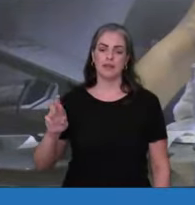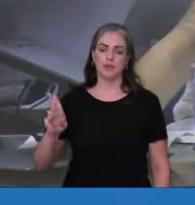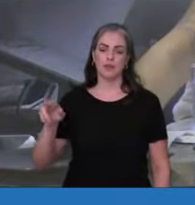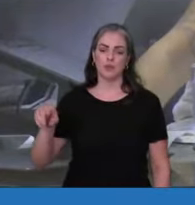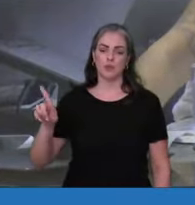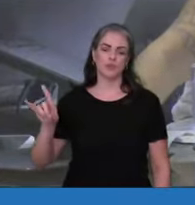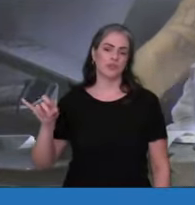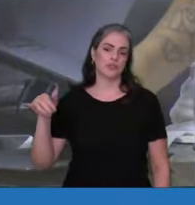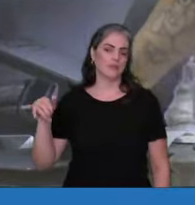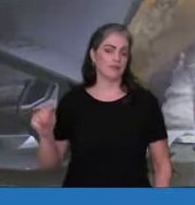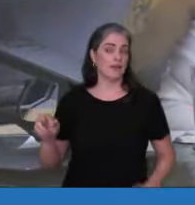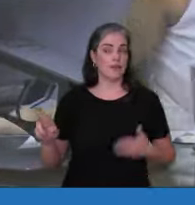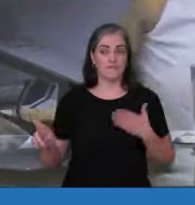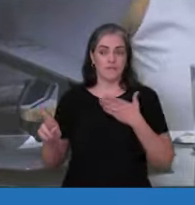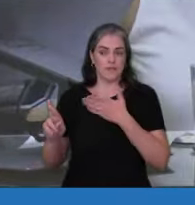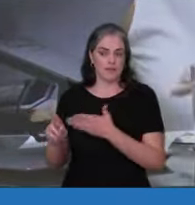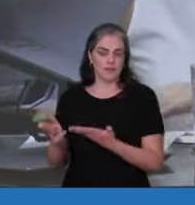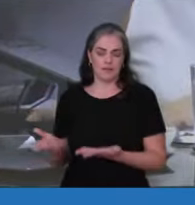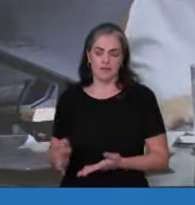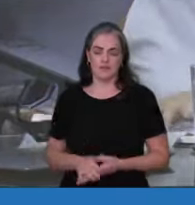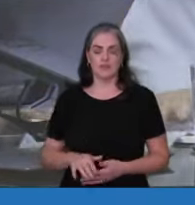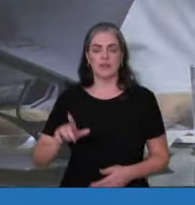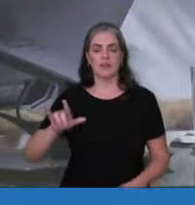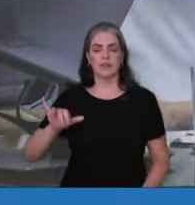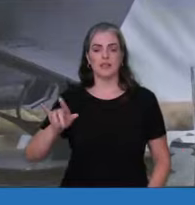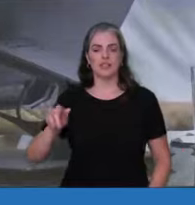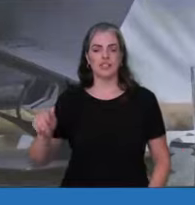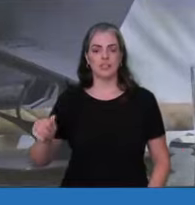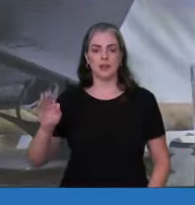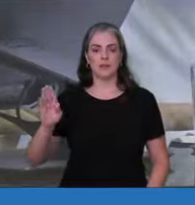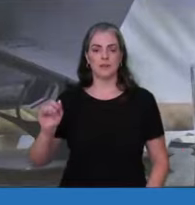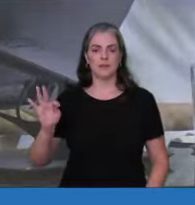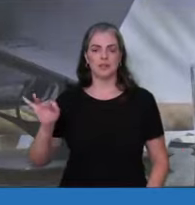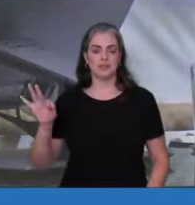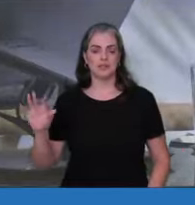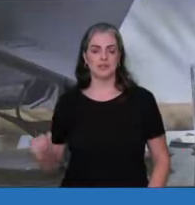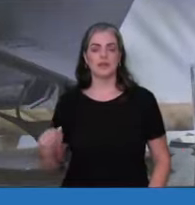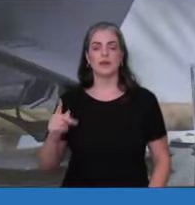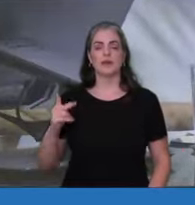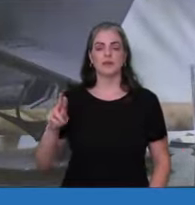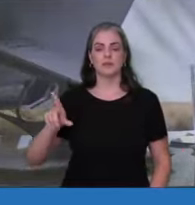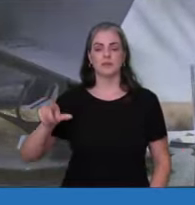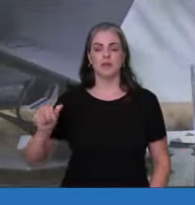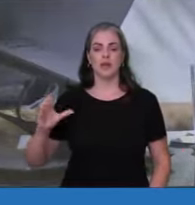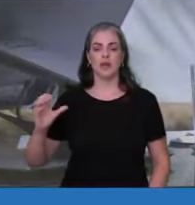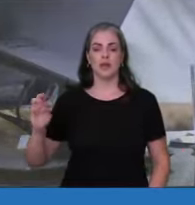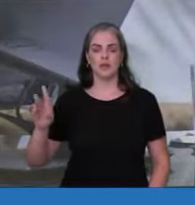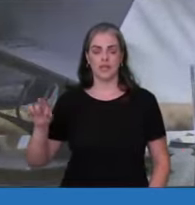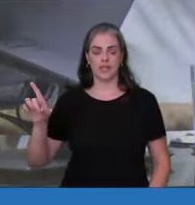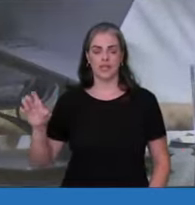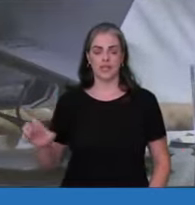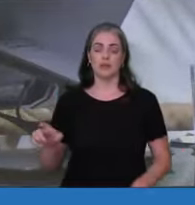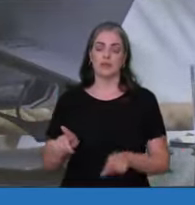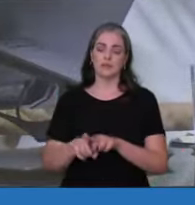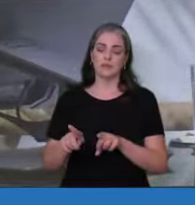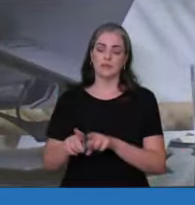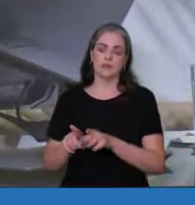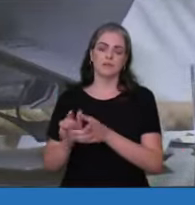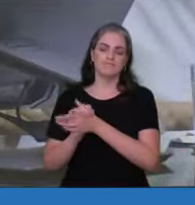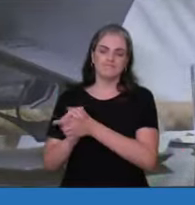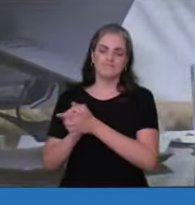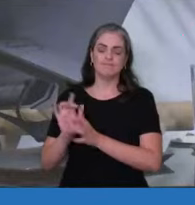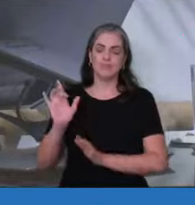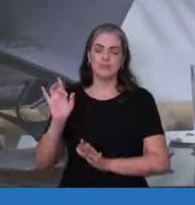referência. Lígia Batista, Paula Corade. E cumprimentando de modo